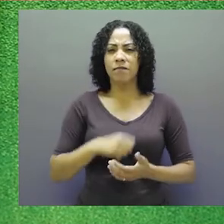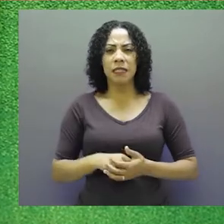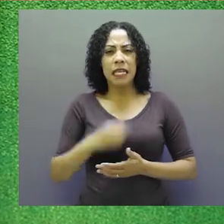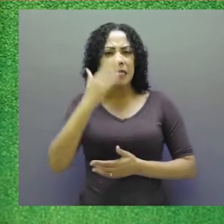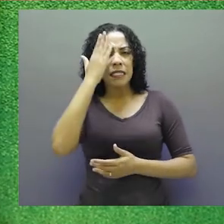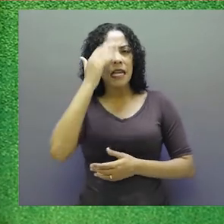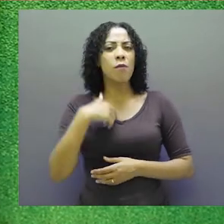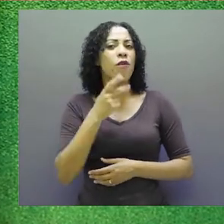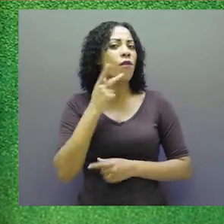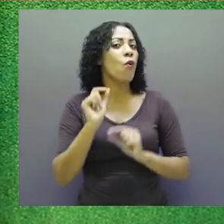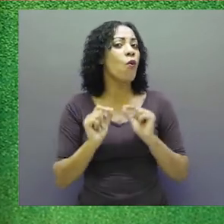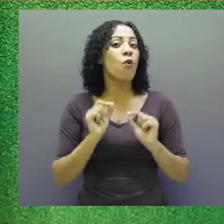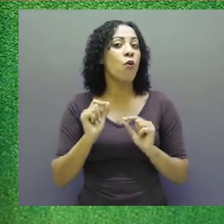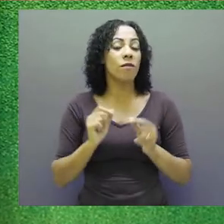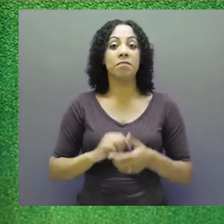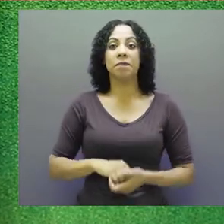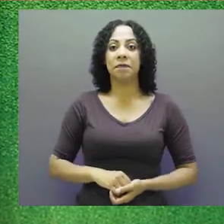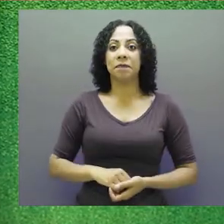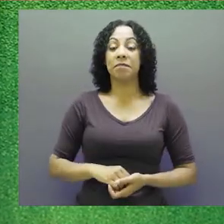parecida? Sabem do que eu estou falando?